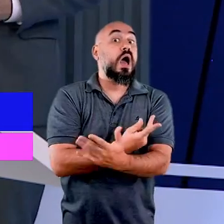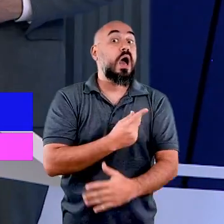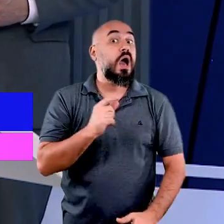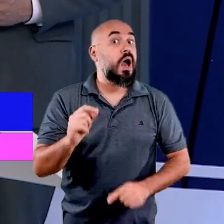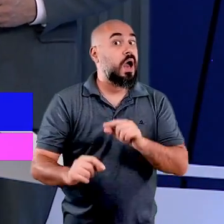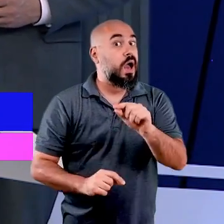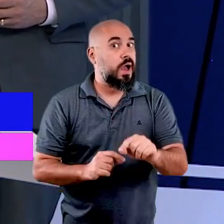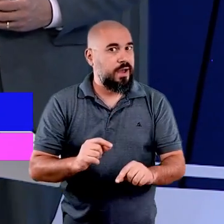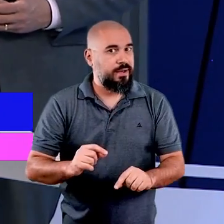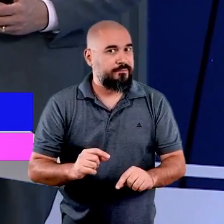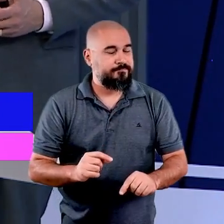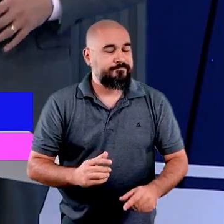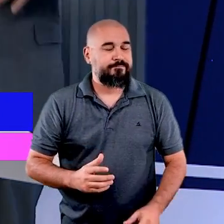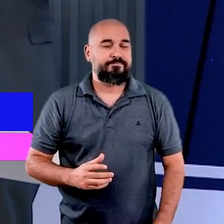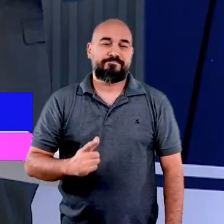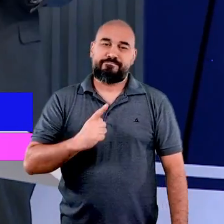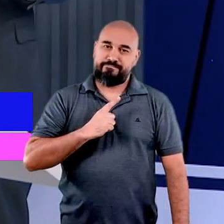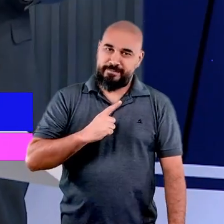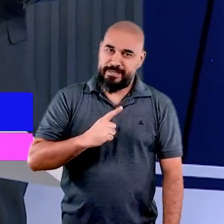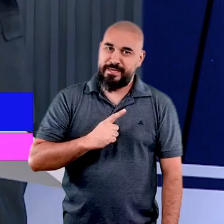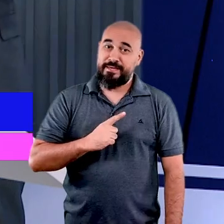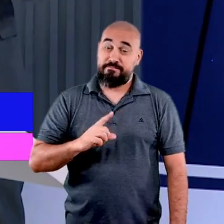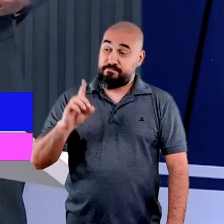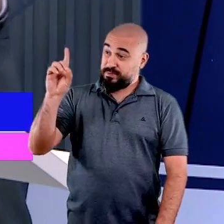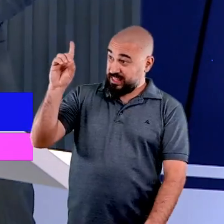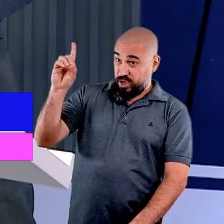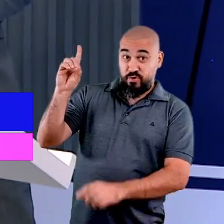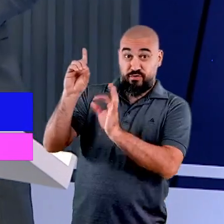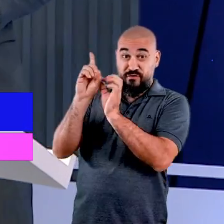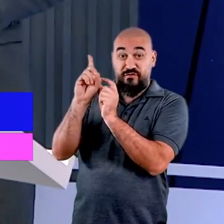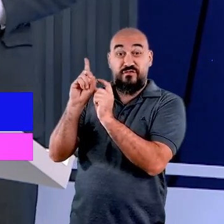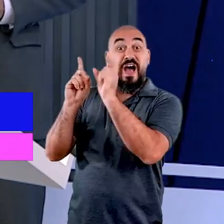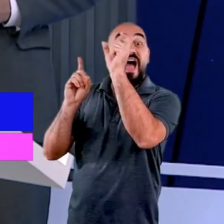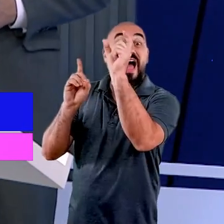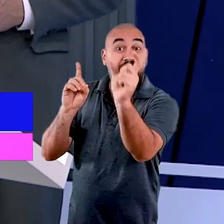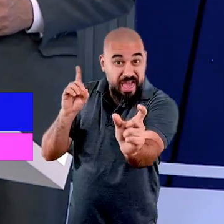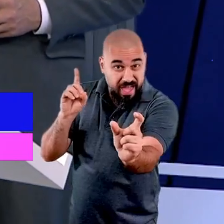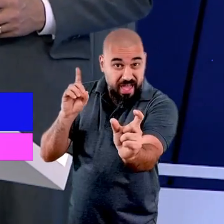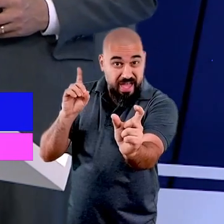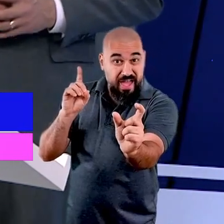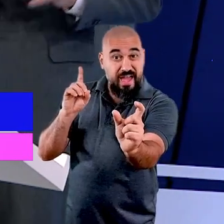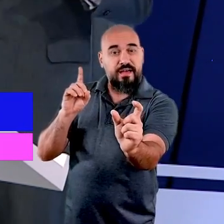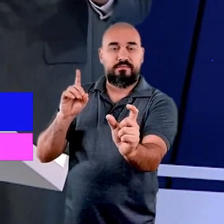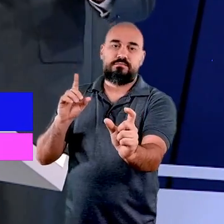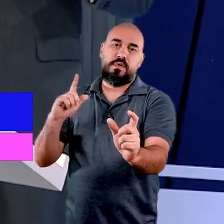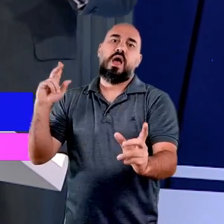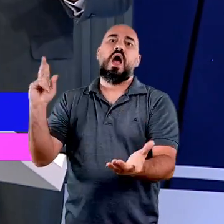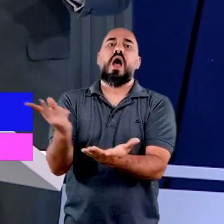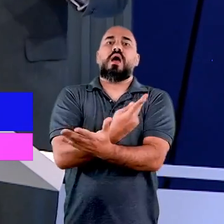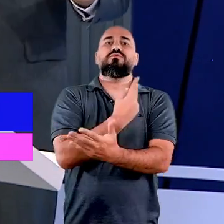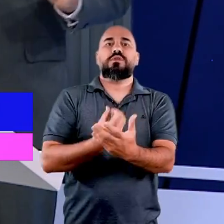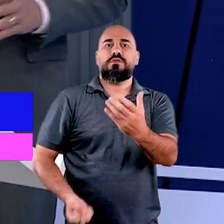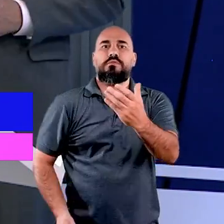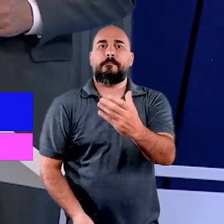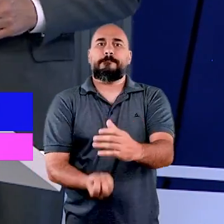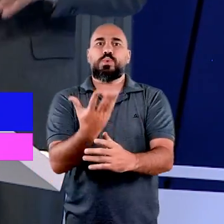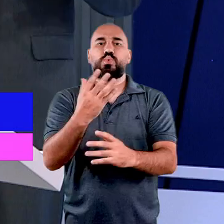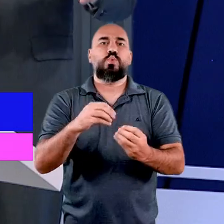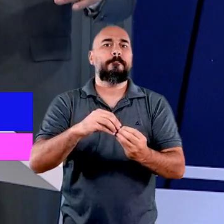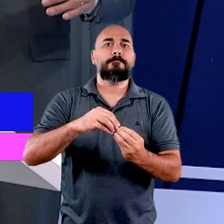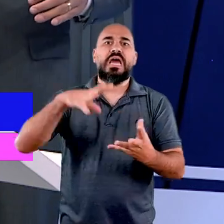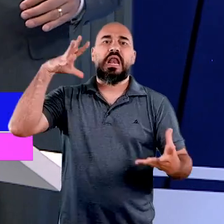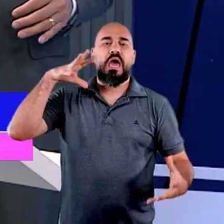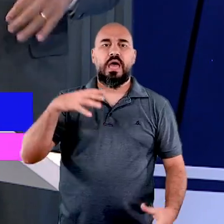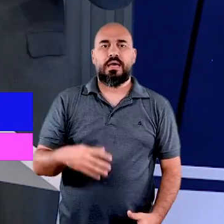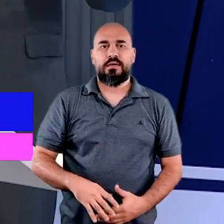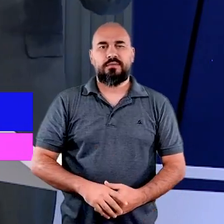Diferentemente dos seres humanos, que podem falar e nada acontecer. E muitos pais e mães às vezes sentem isso, né?